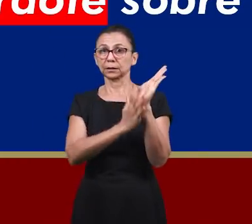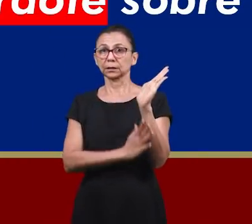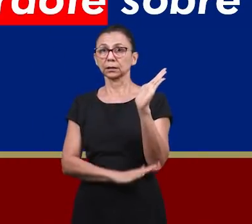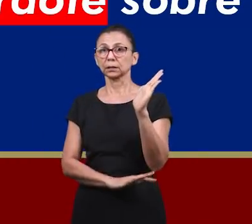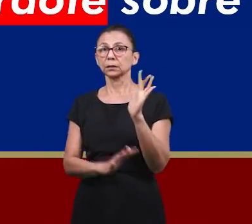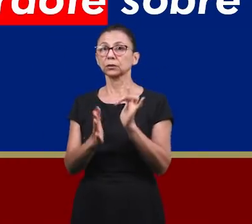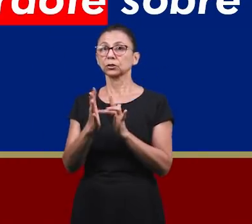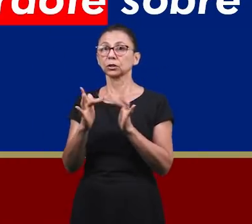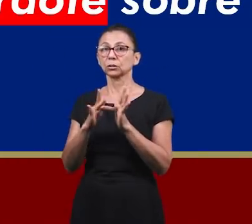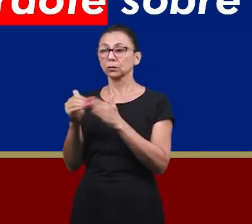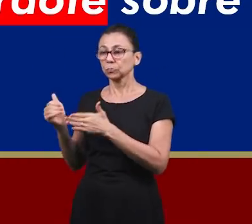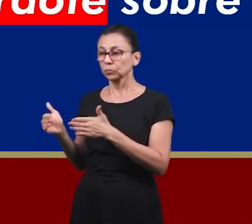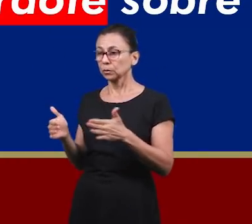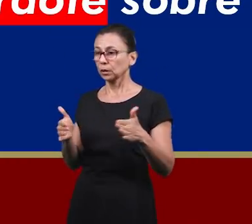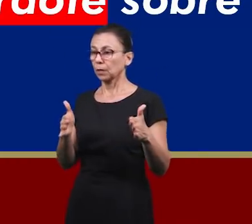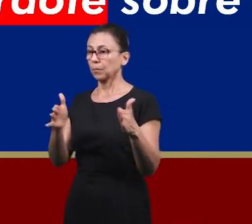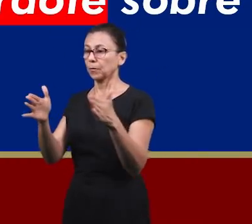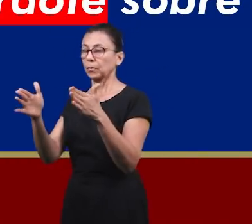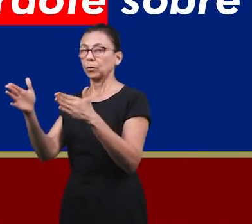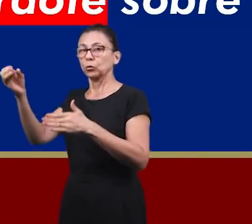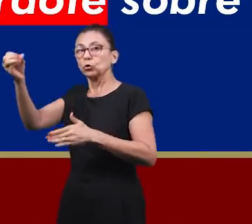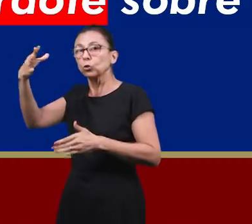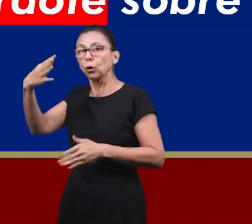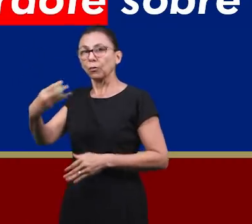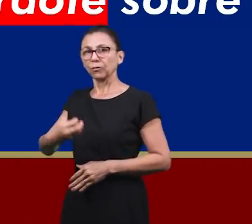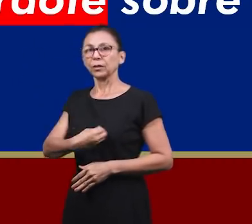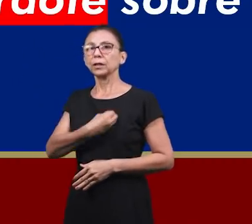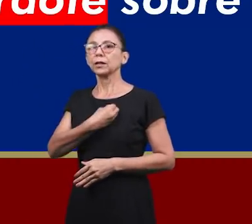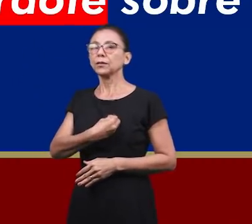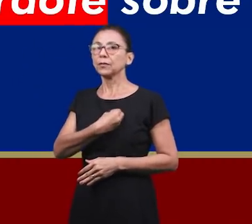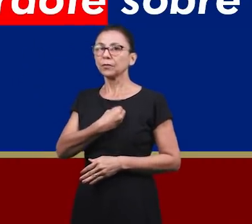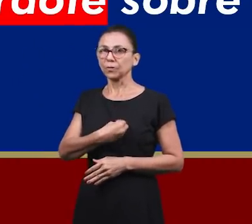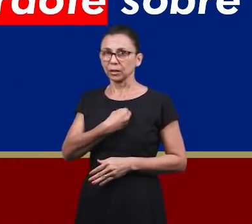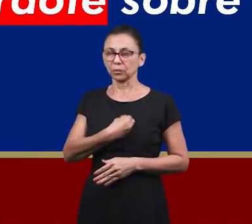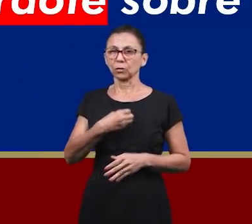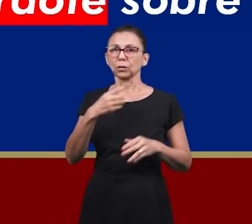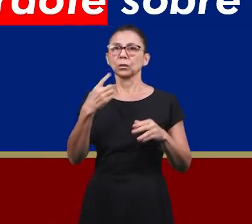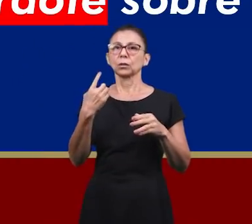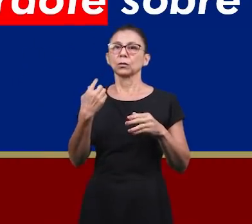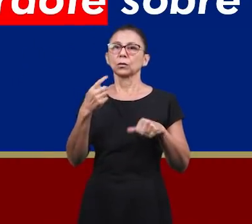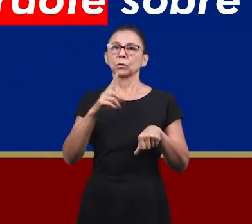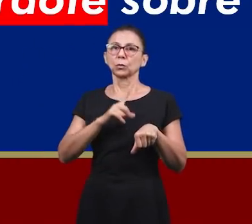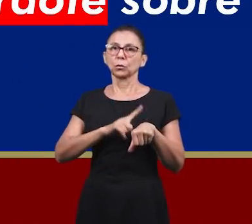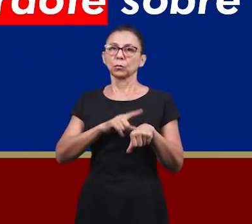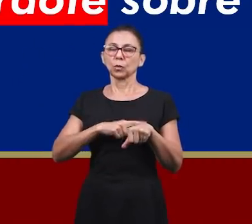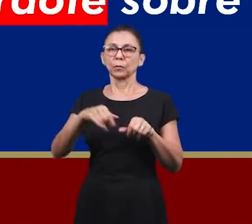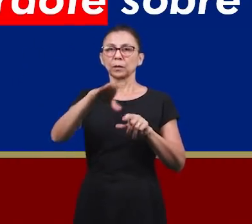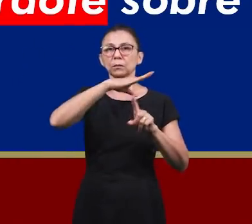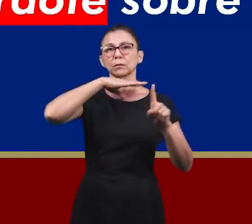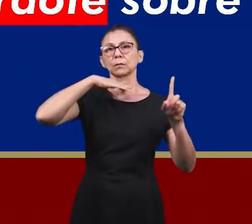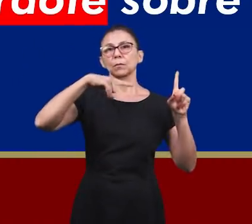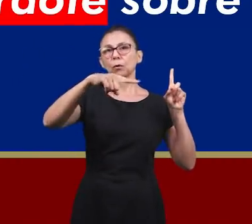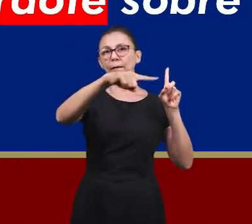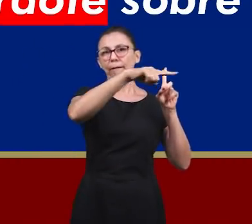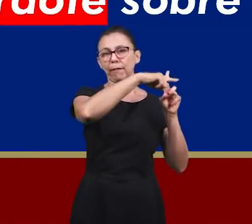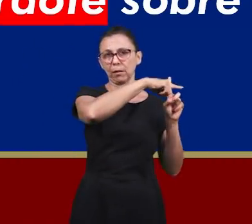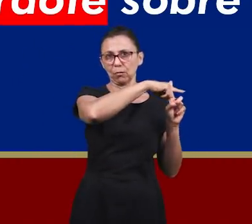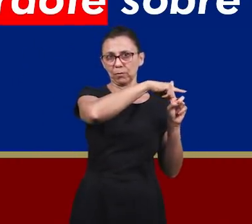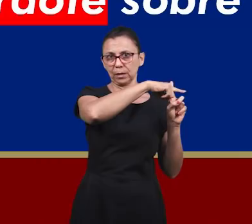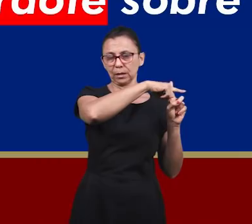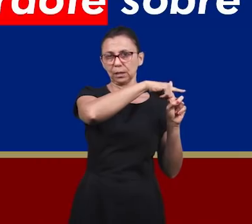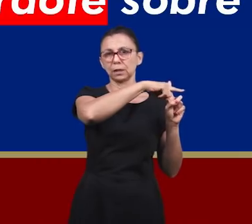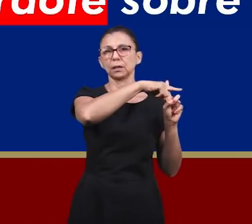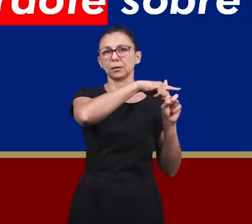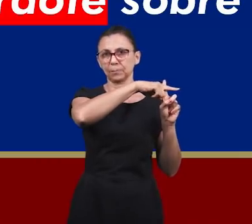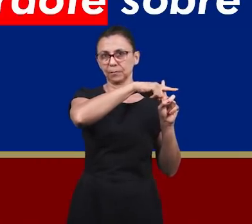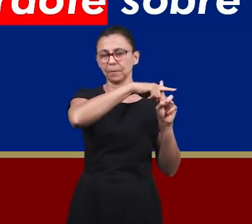pelo novo e vivo caminho que Ele nos consagrou pelo véu, isto é, pela sua carne, e tendo um